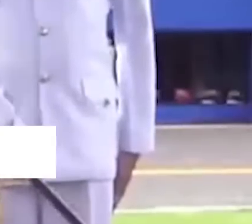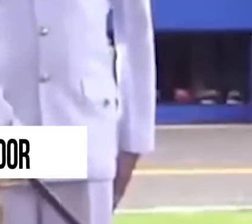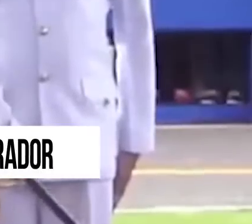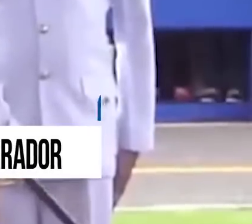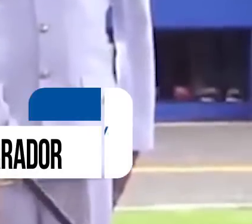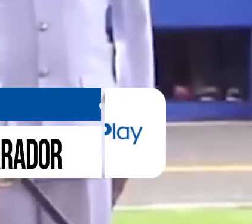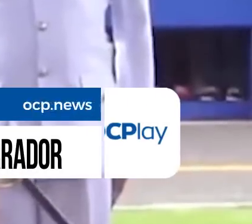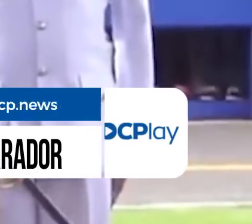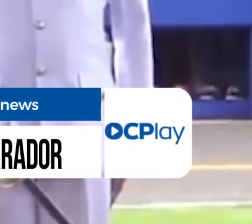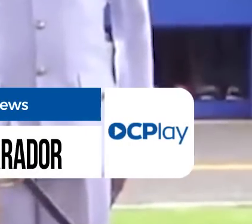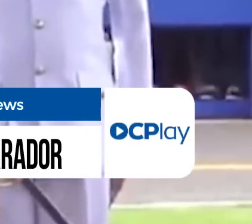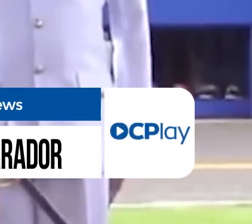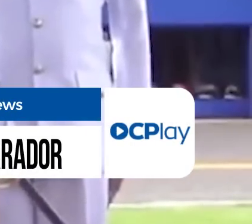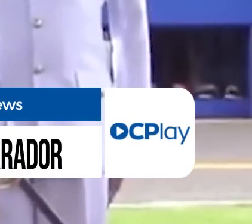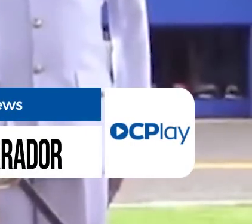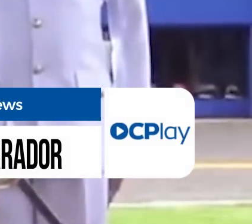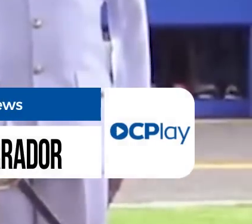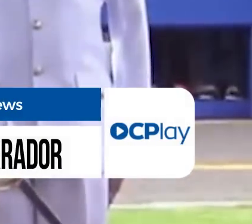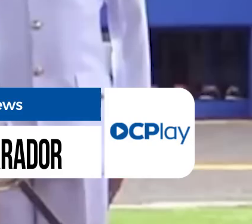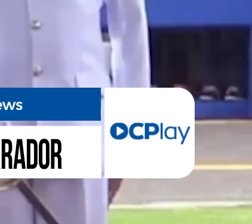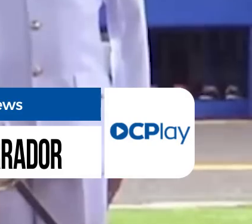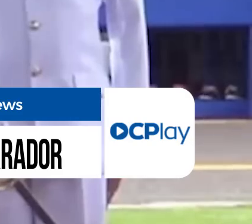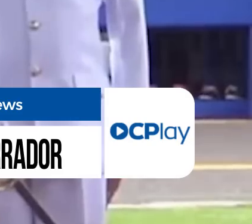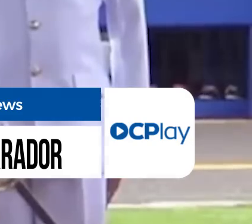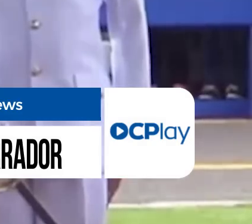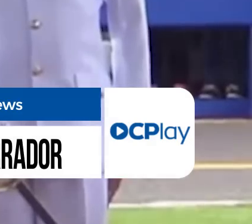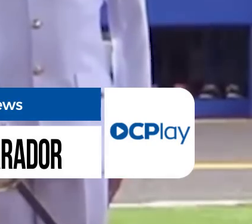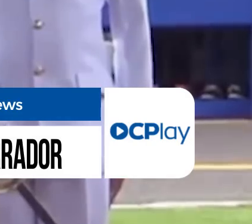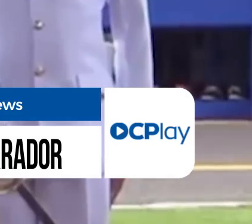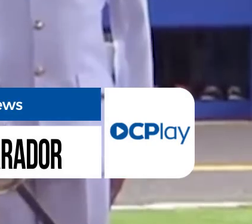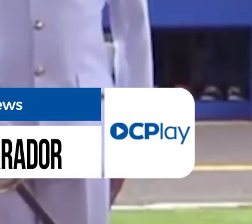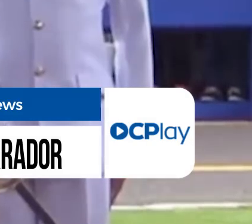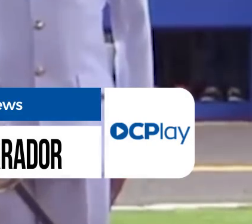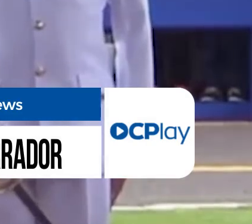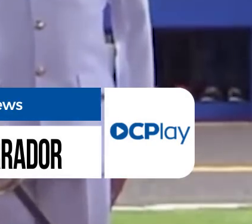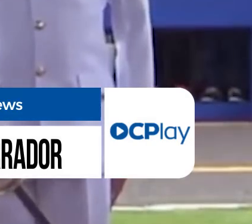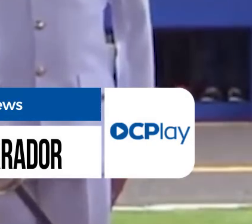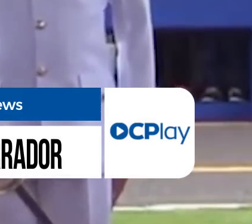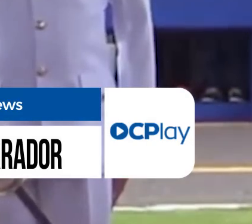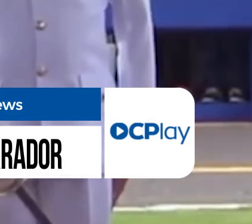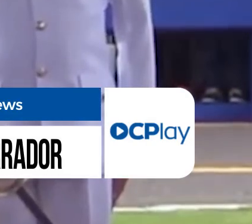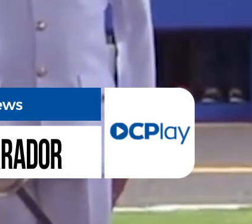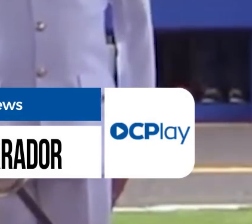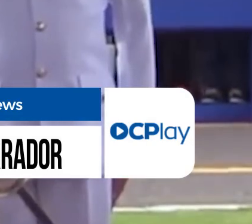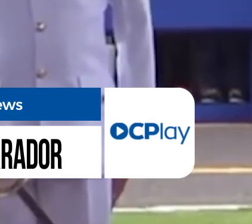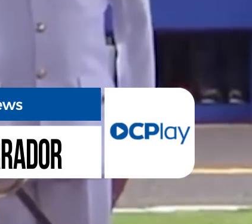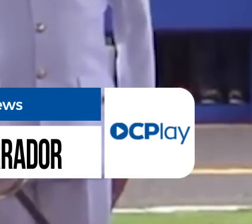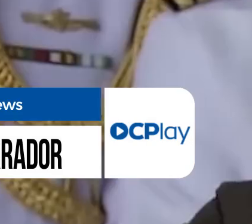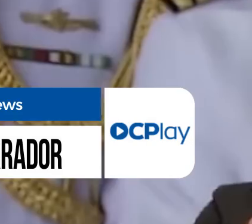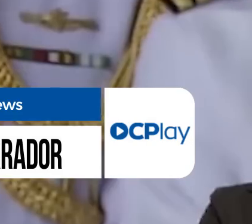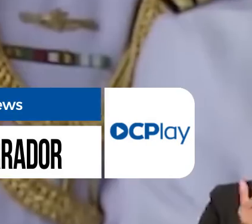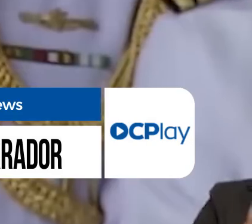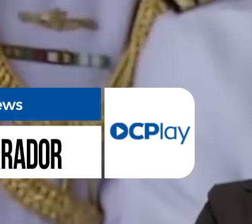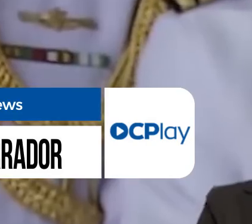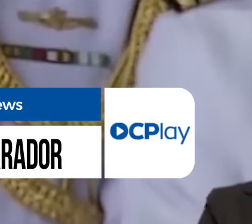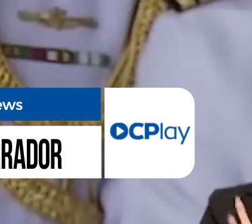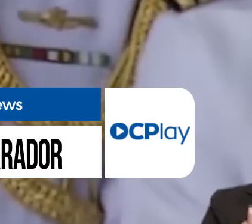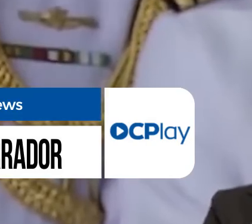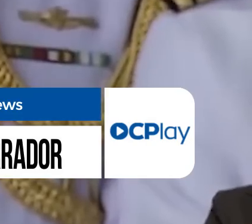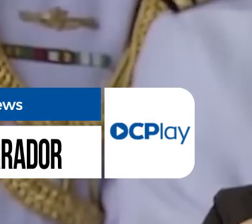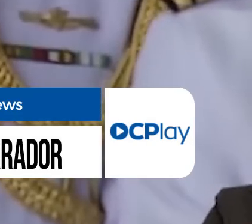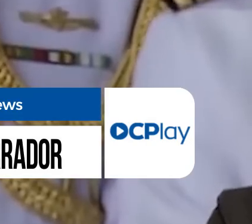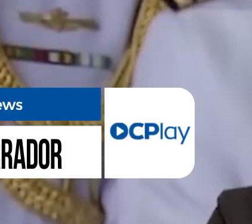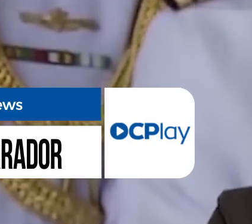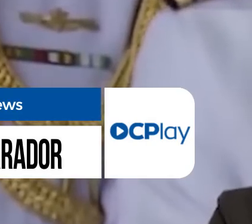O presidente Jair Bolsonaro participou nesta terça-feira de um evento militar e mais uma vez permaneceu em total silêncio. O único a discursar